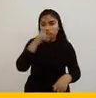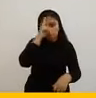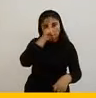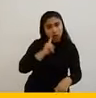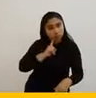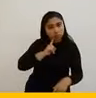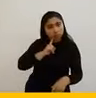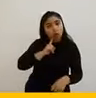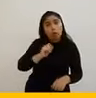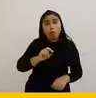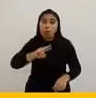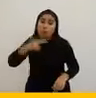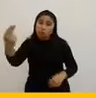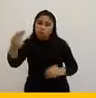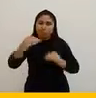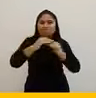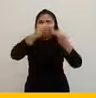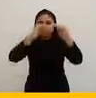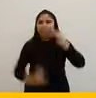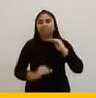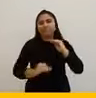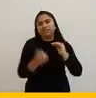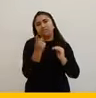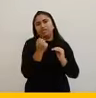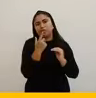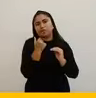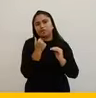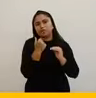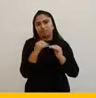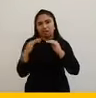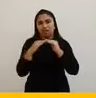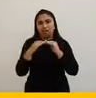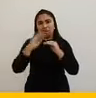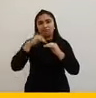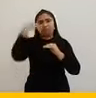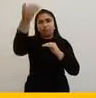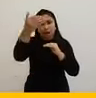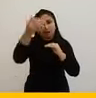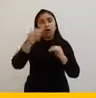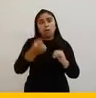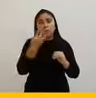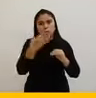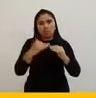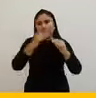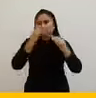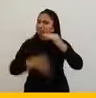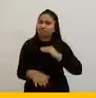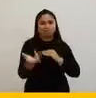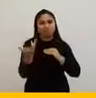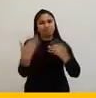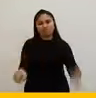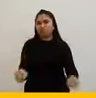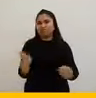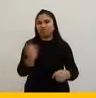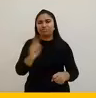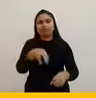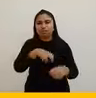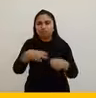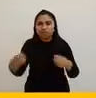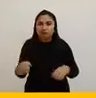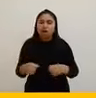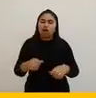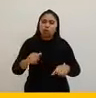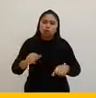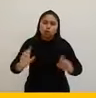amarelo ou pode regredir para o vermelho. E isso nós não queremos. Não queremos que todo o